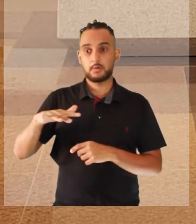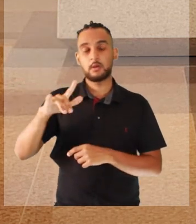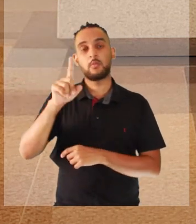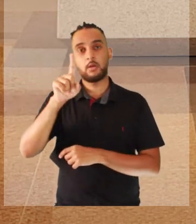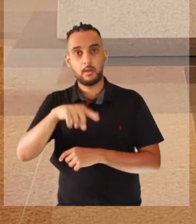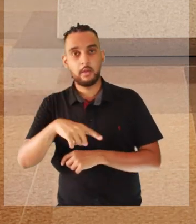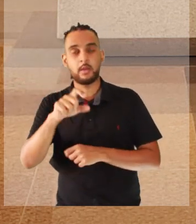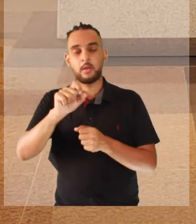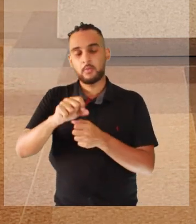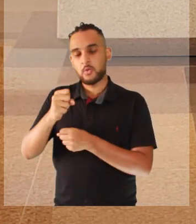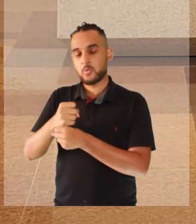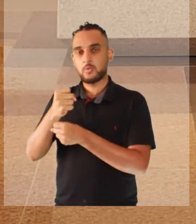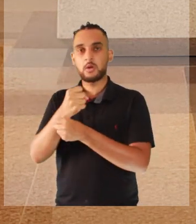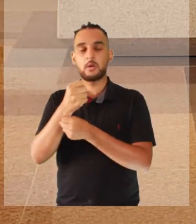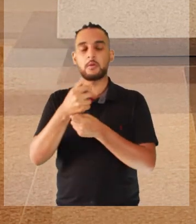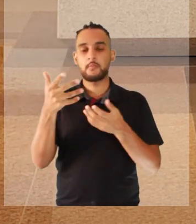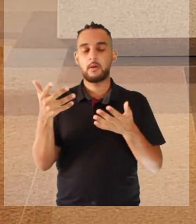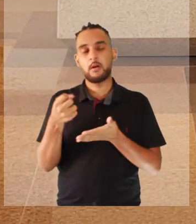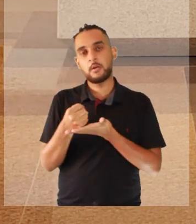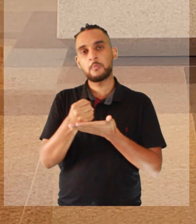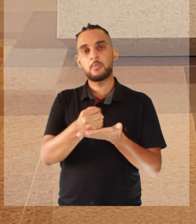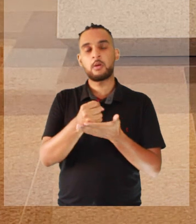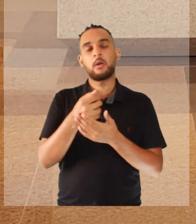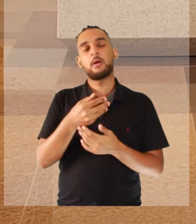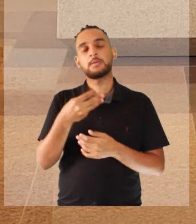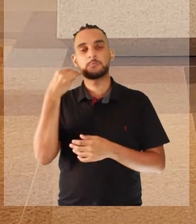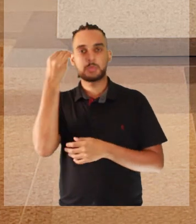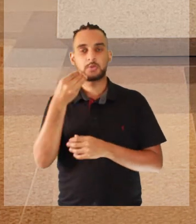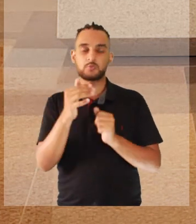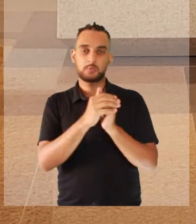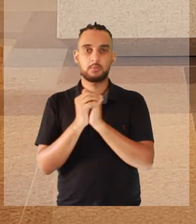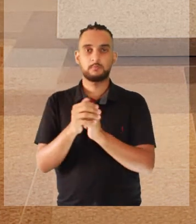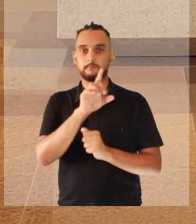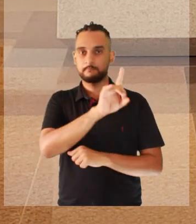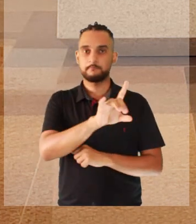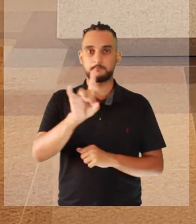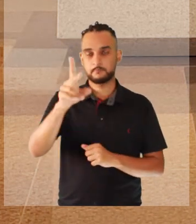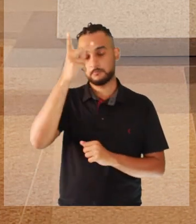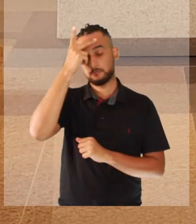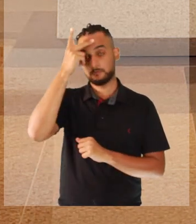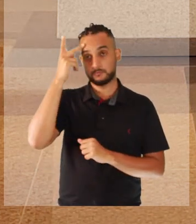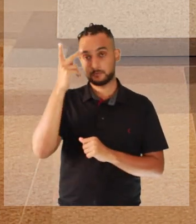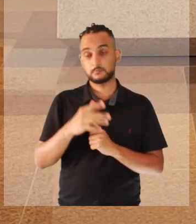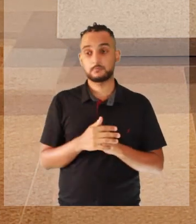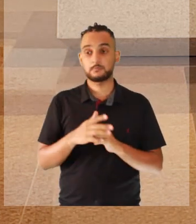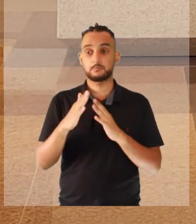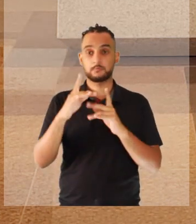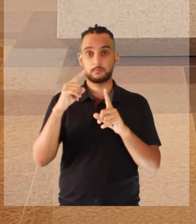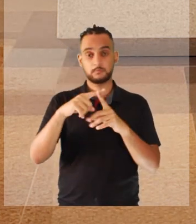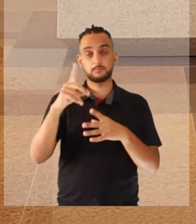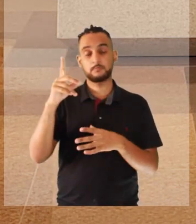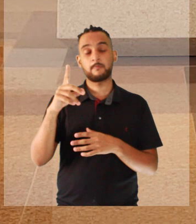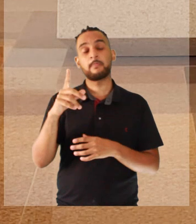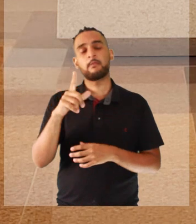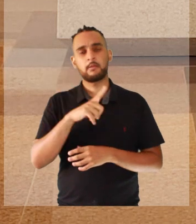espaço é construído exatamente para favorecer a vida de oração dos fiéis. Dentro